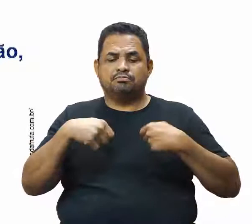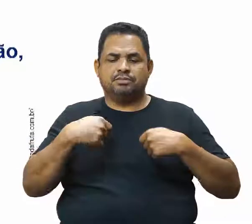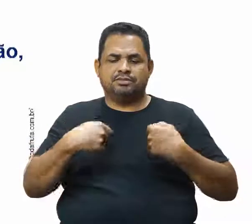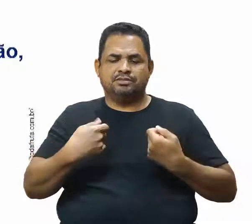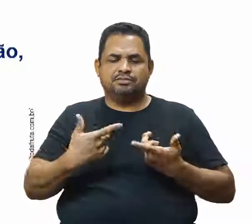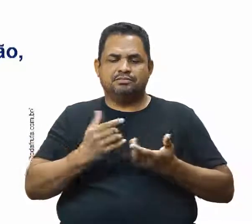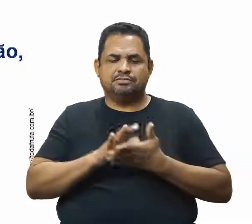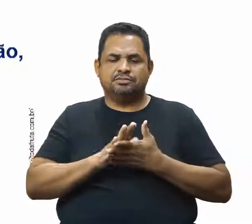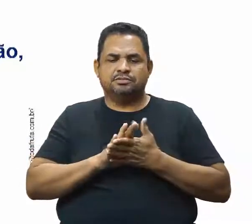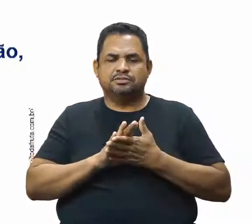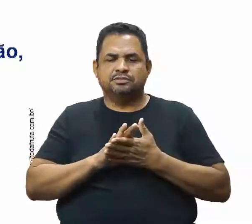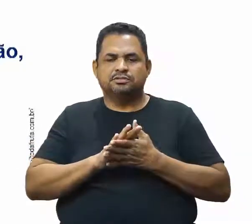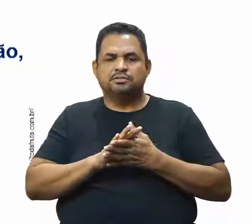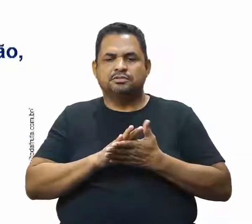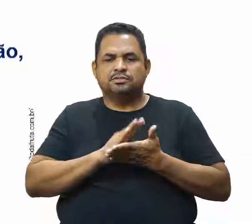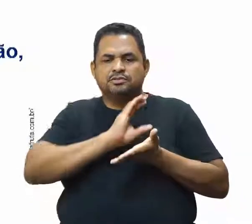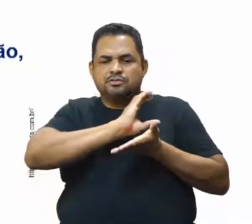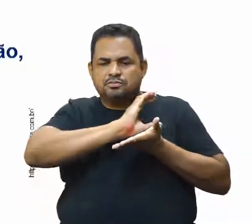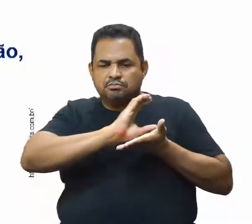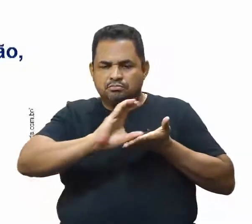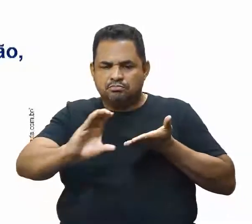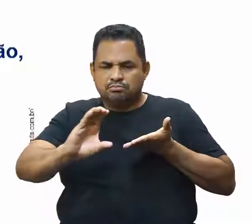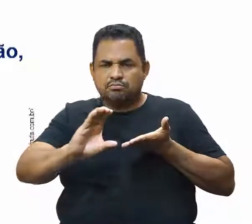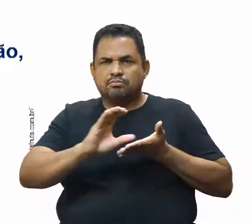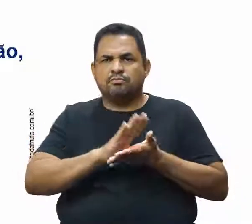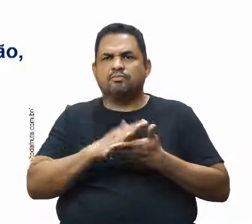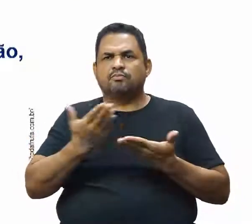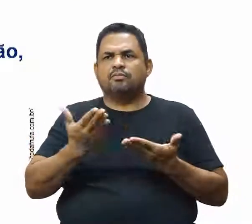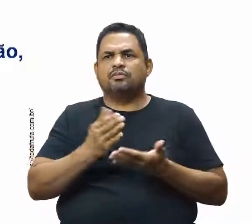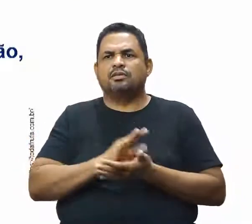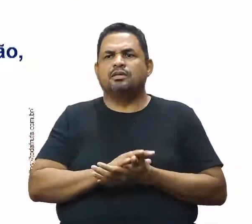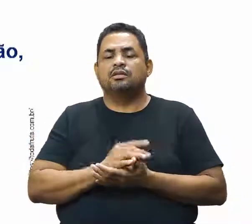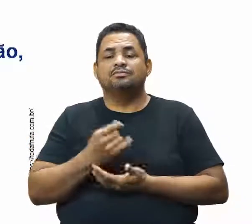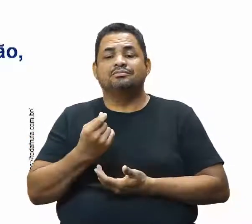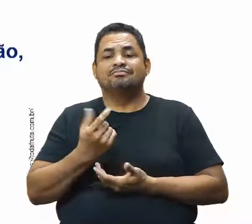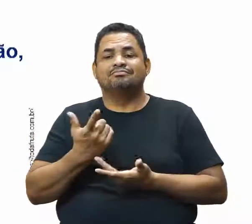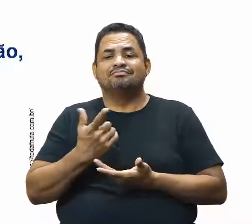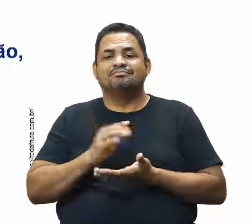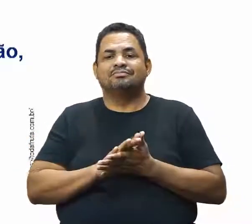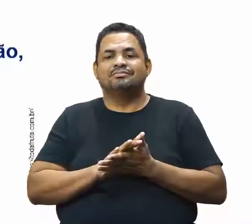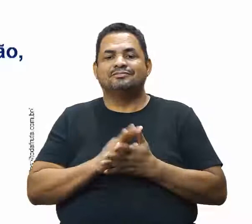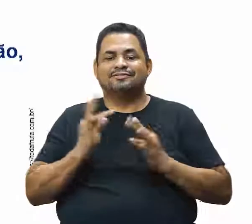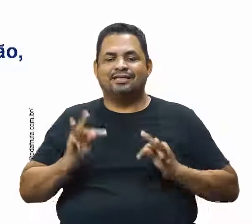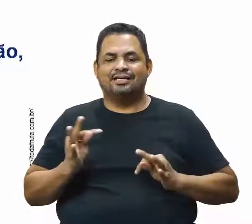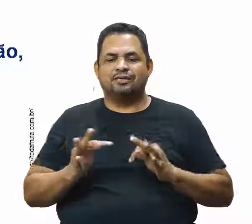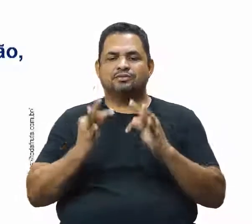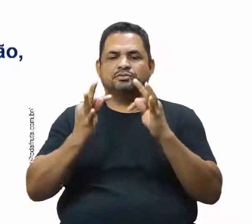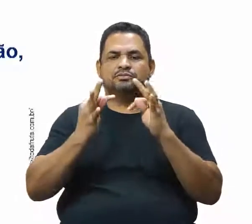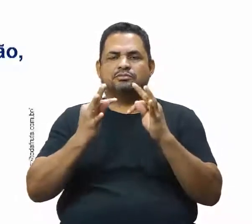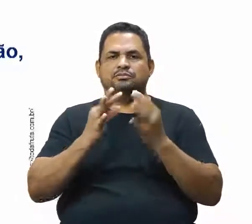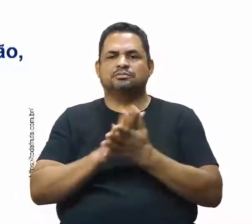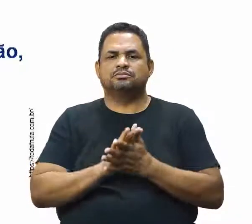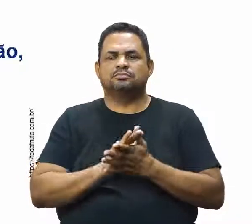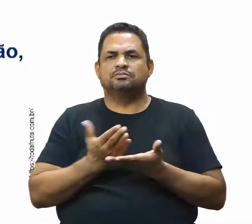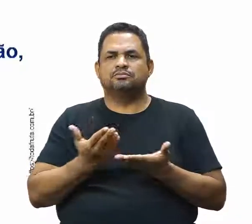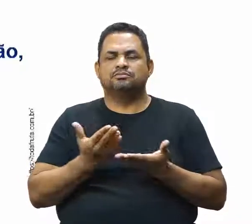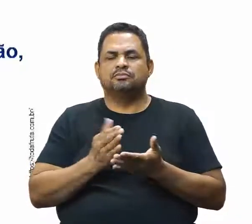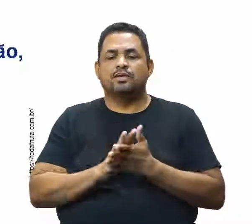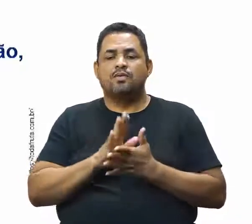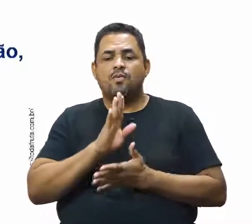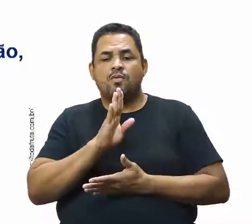necessidade de investimento, mas não investimento financeiro, investimento técnico. Quando eu falo investimento técnico, é